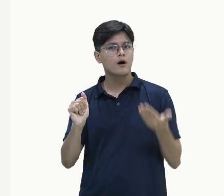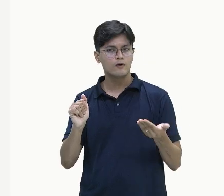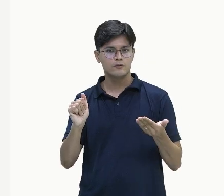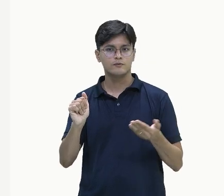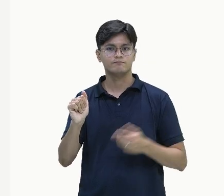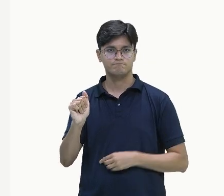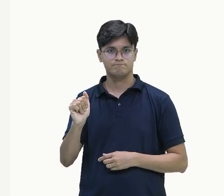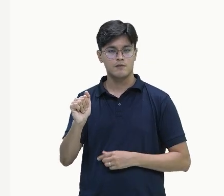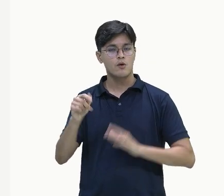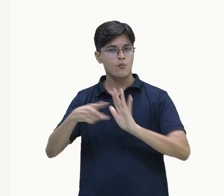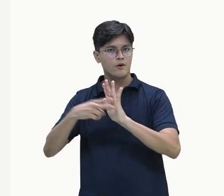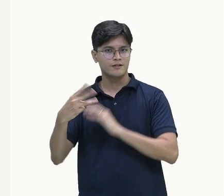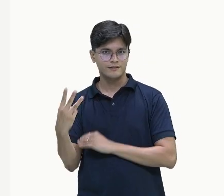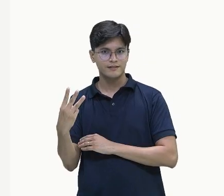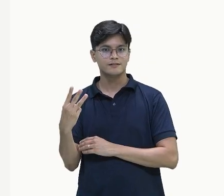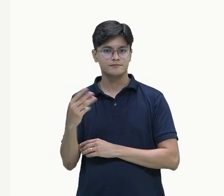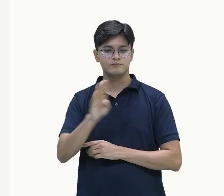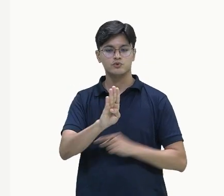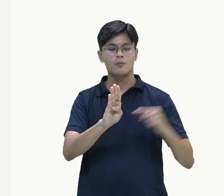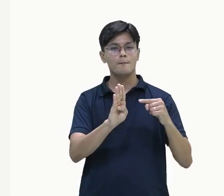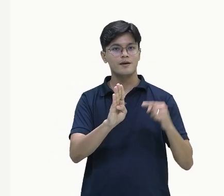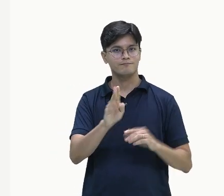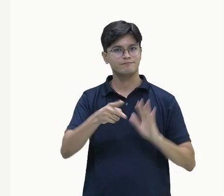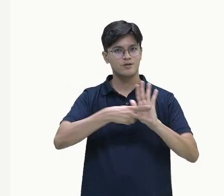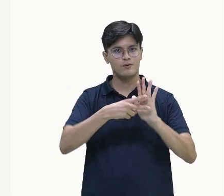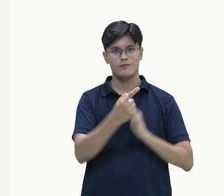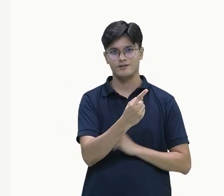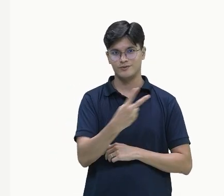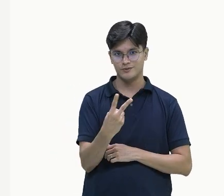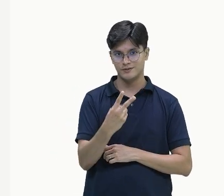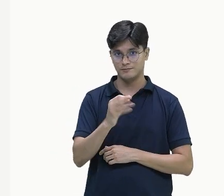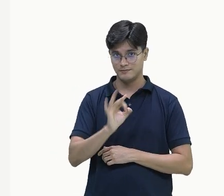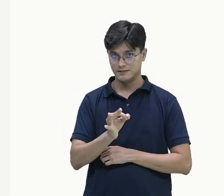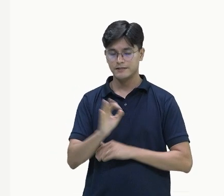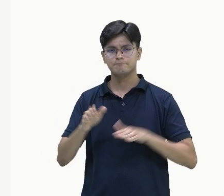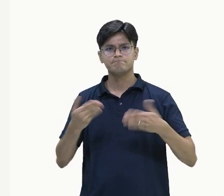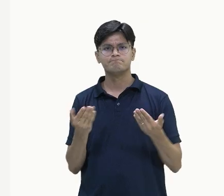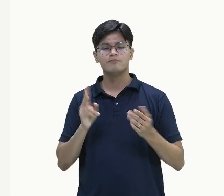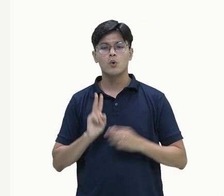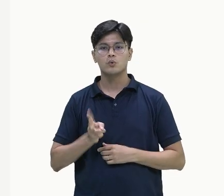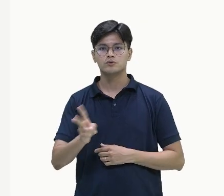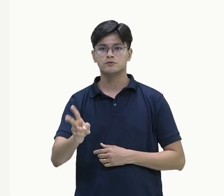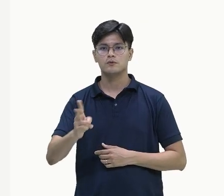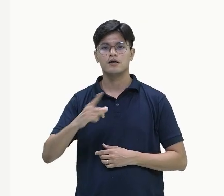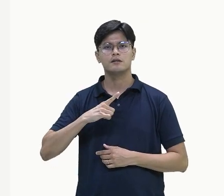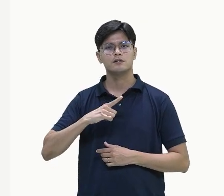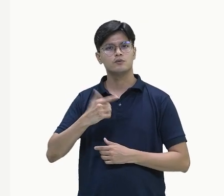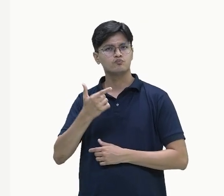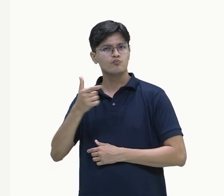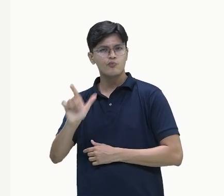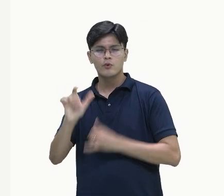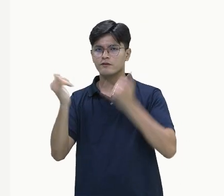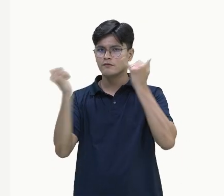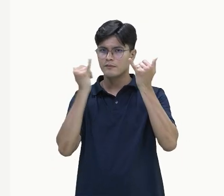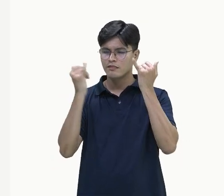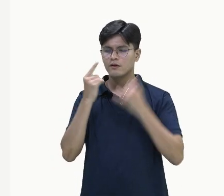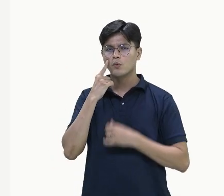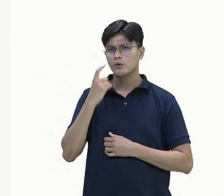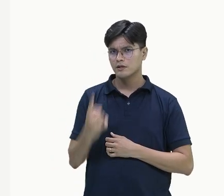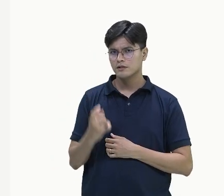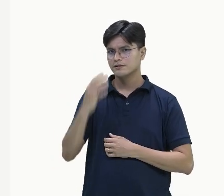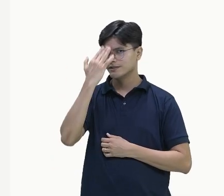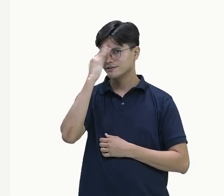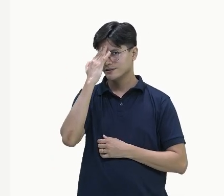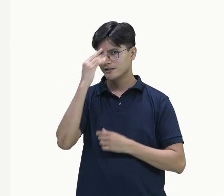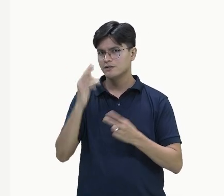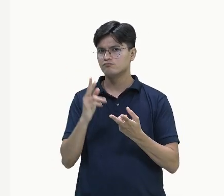é 12. Beleza? Vamos continuar aqui, que nós temos outras coisas interessantes para você entender essa relação da equação